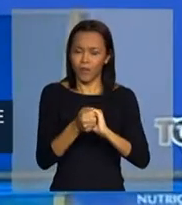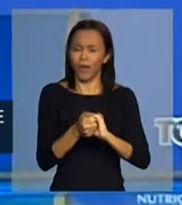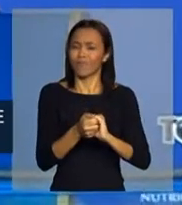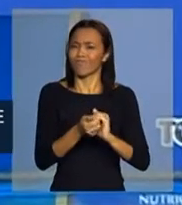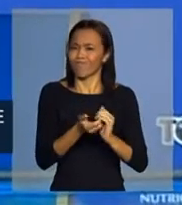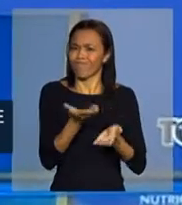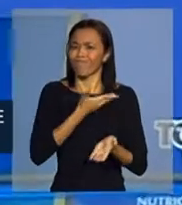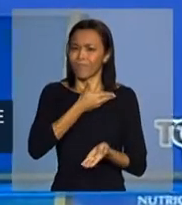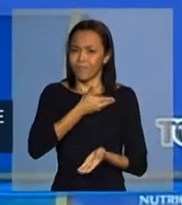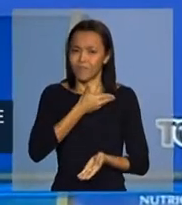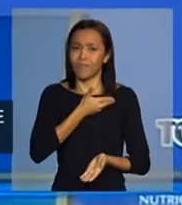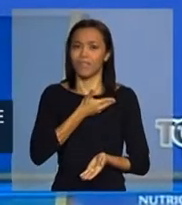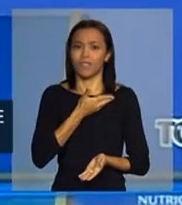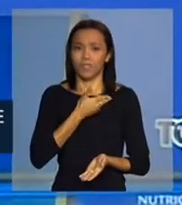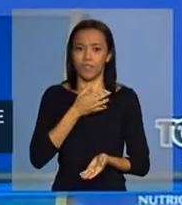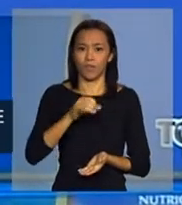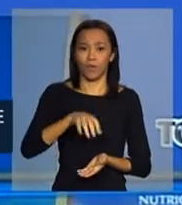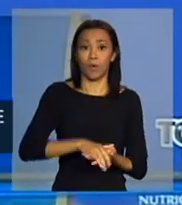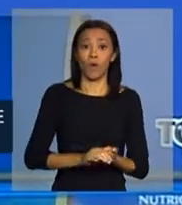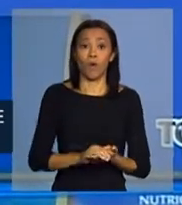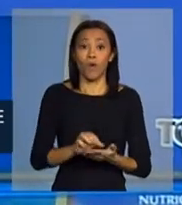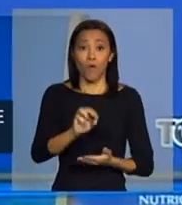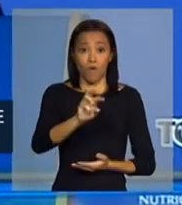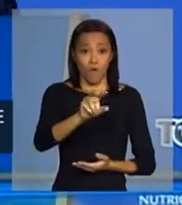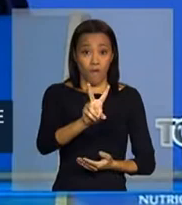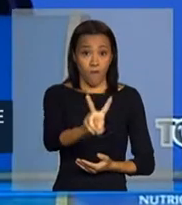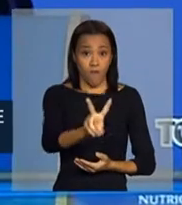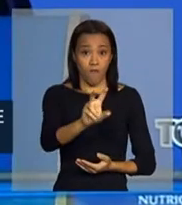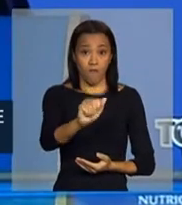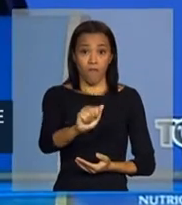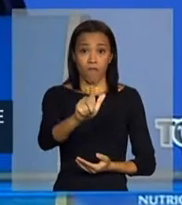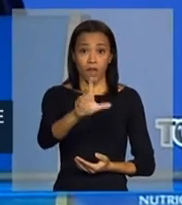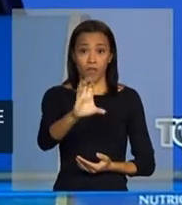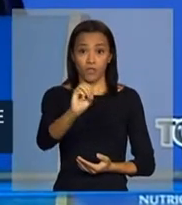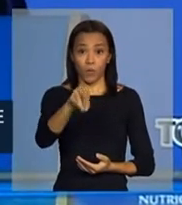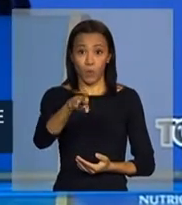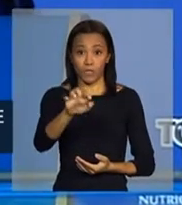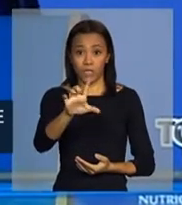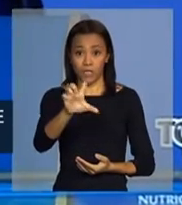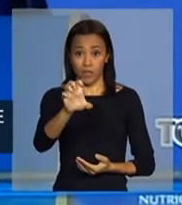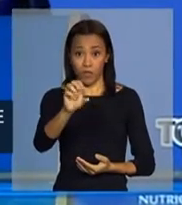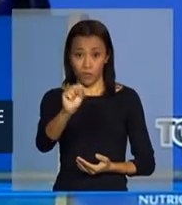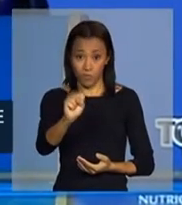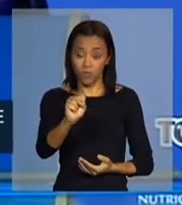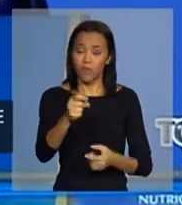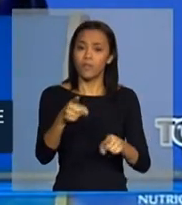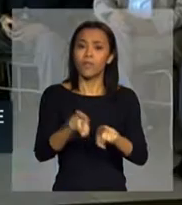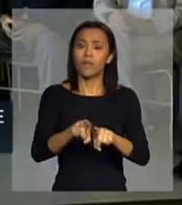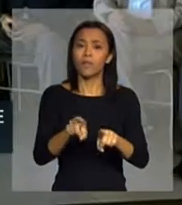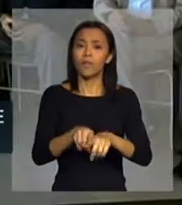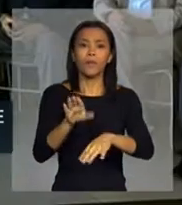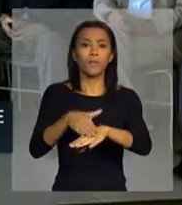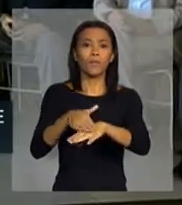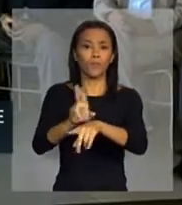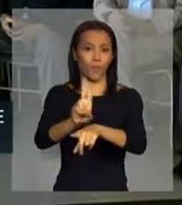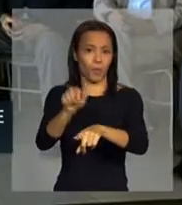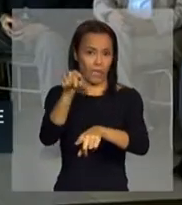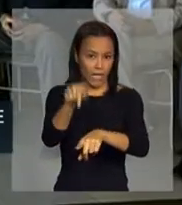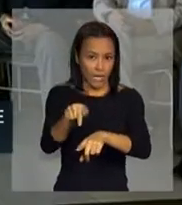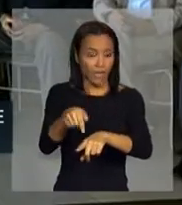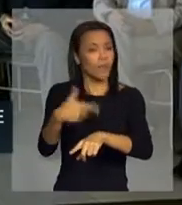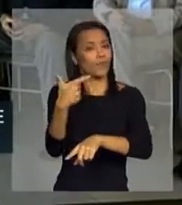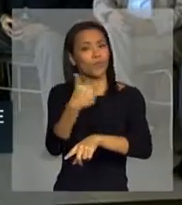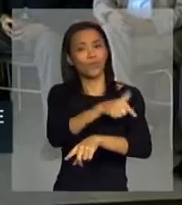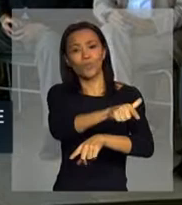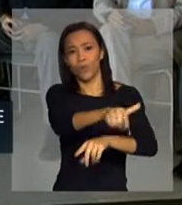amigo, senhor Gilberto Vasconcelos, e, por intermédio dele, cumprimento todos